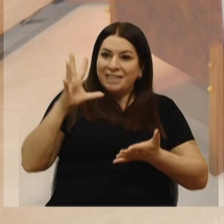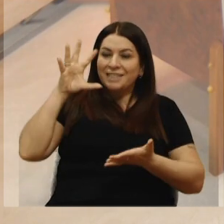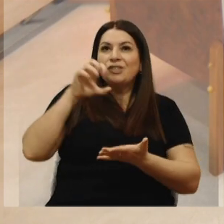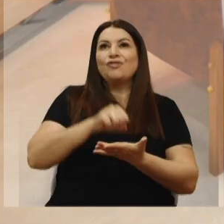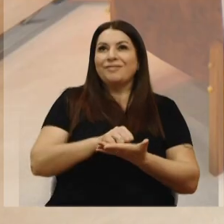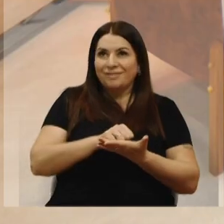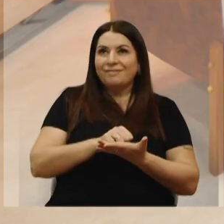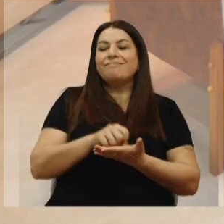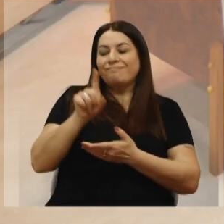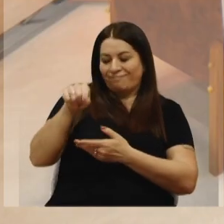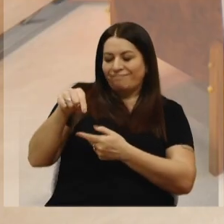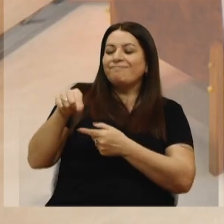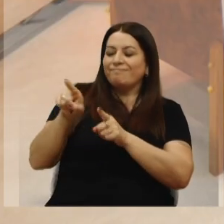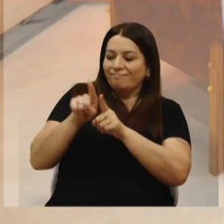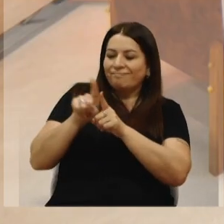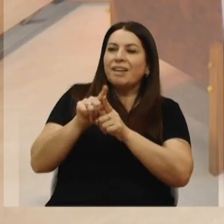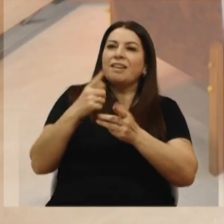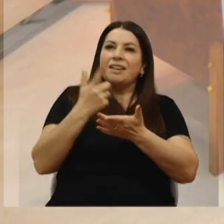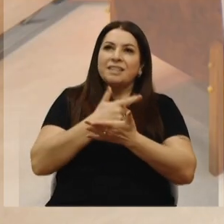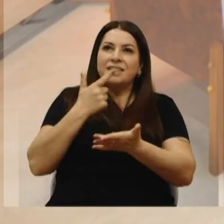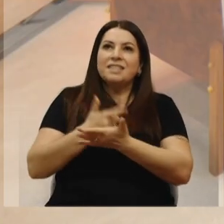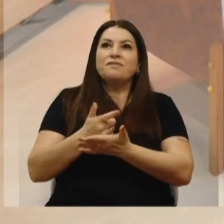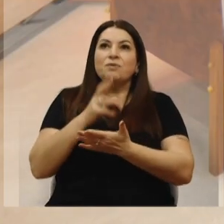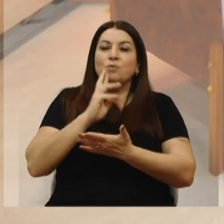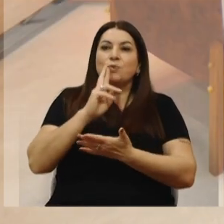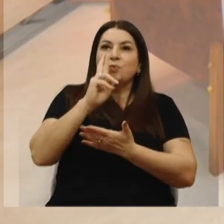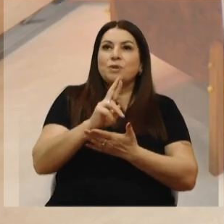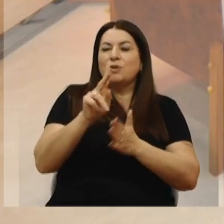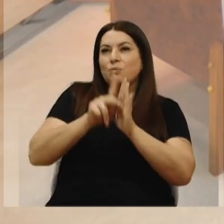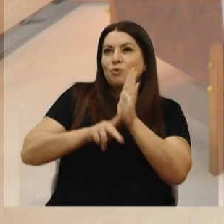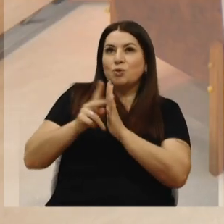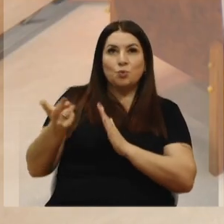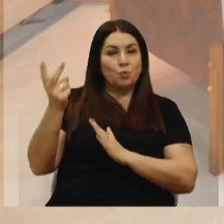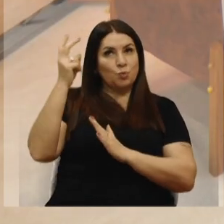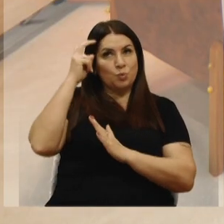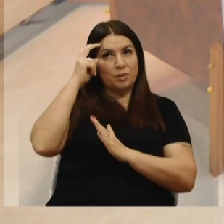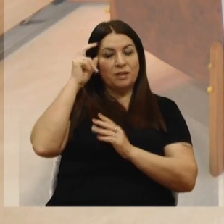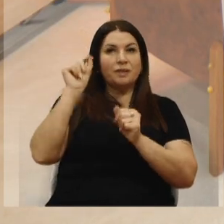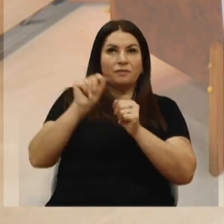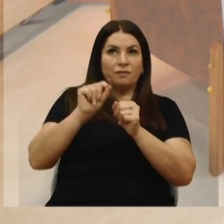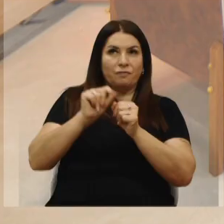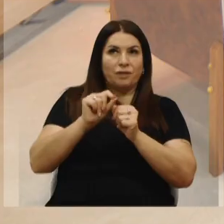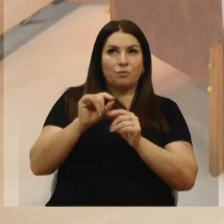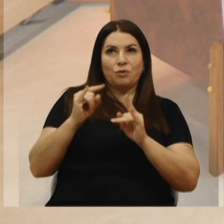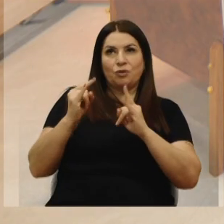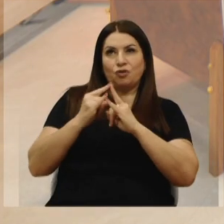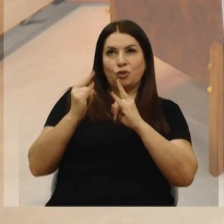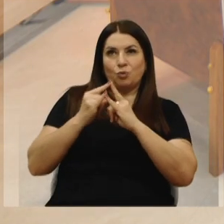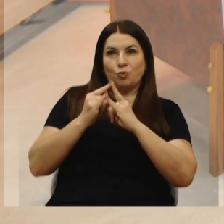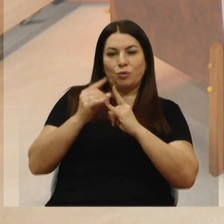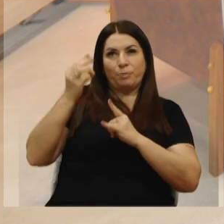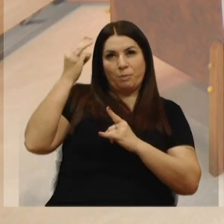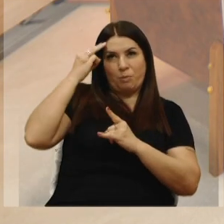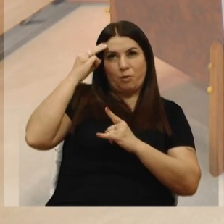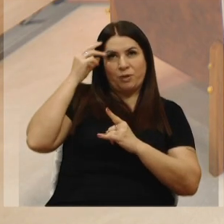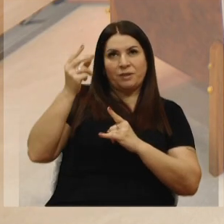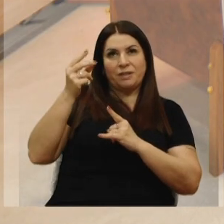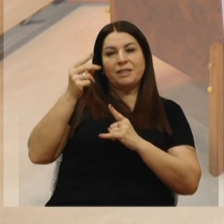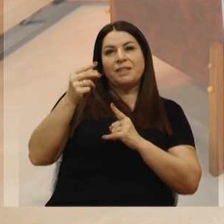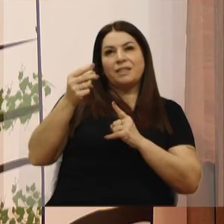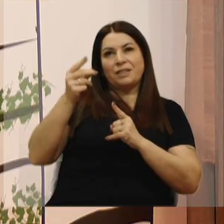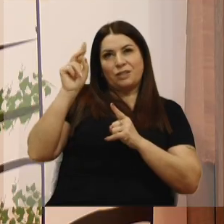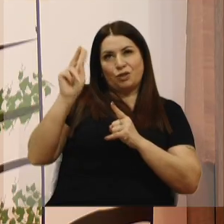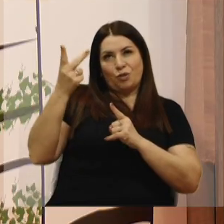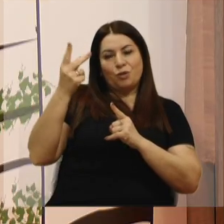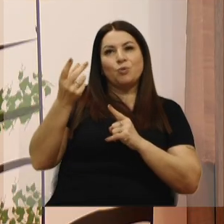em se registrarem. Exatamente. Bom, esse livro ele é resultado de um projeto cultural realizado pelo Instituto Memória Histórica e Cultural